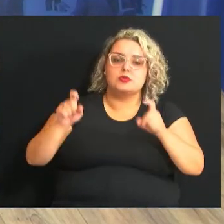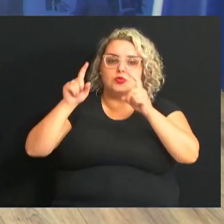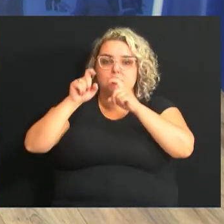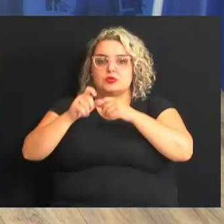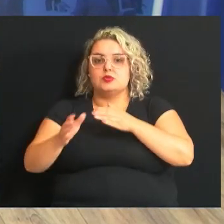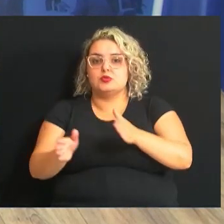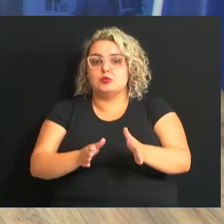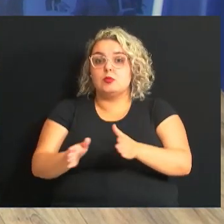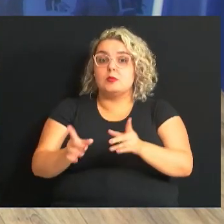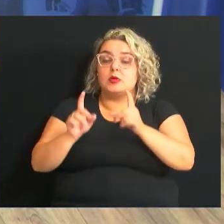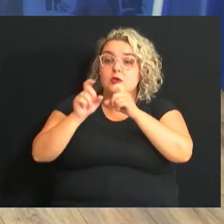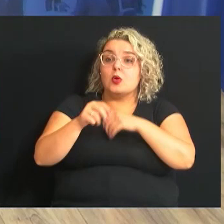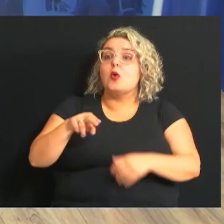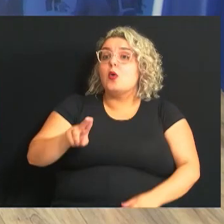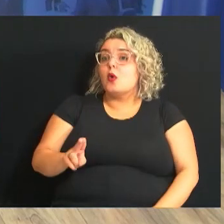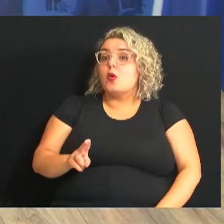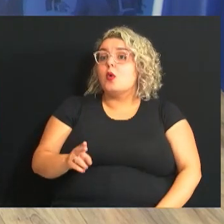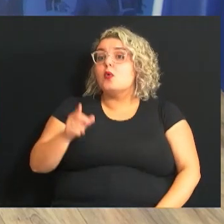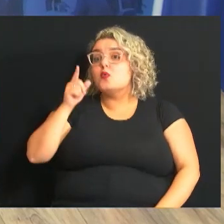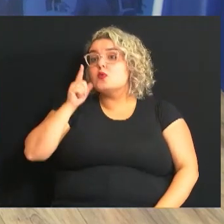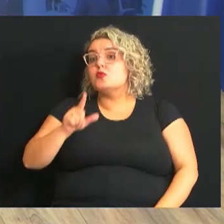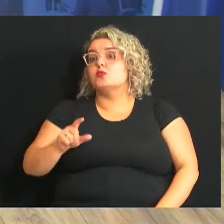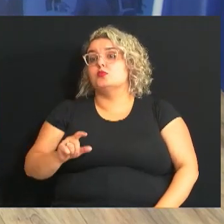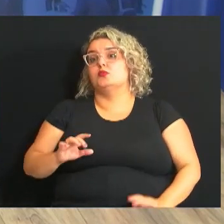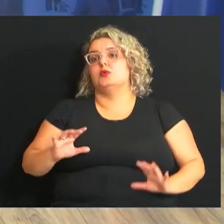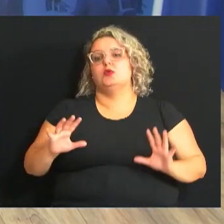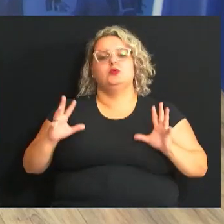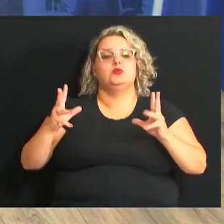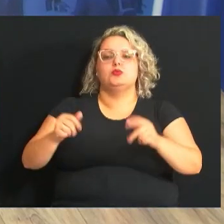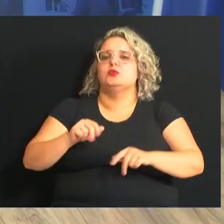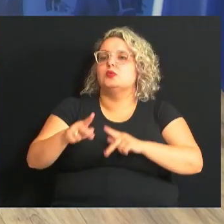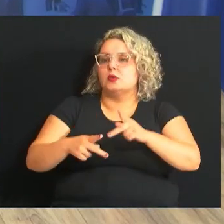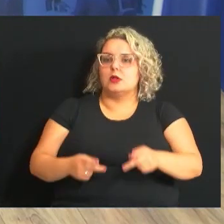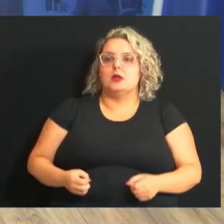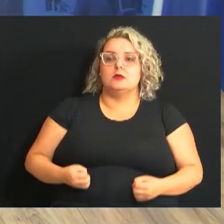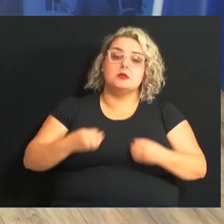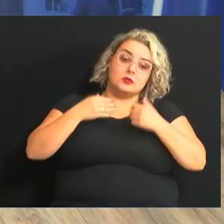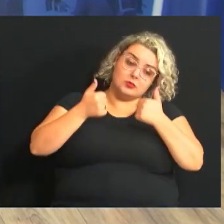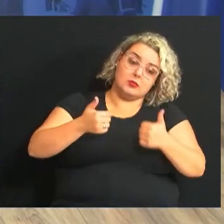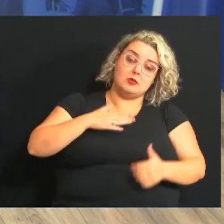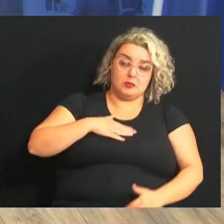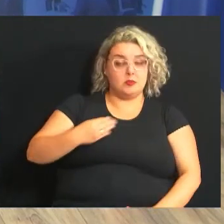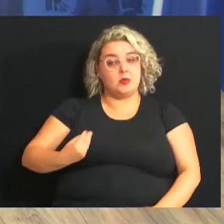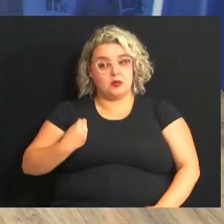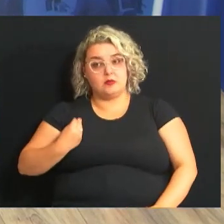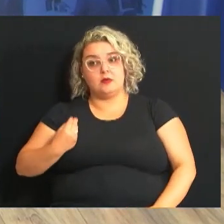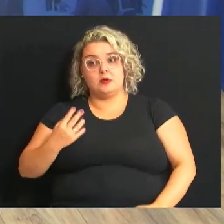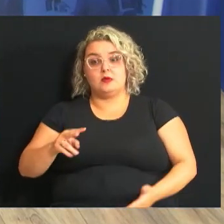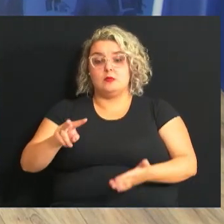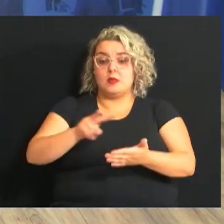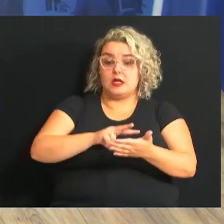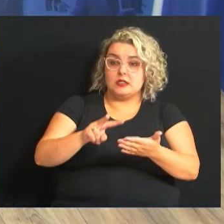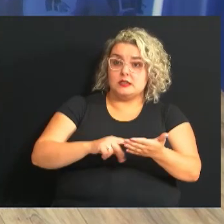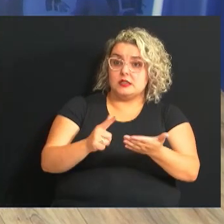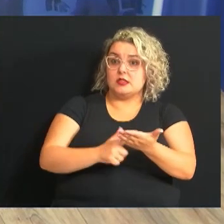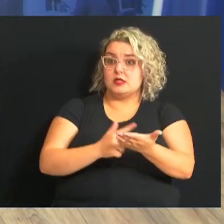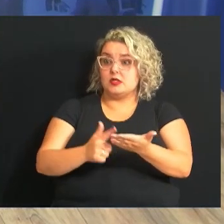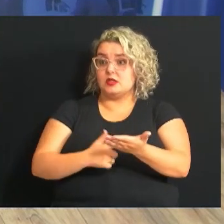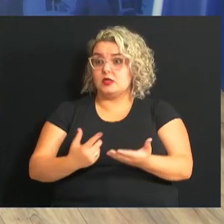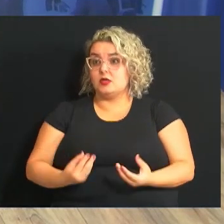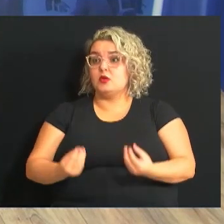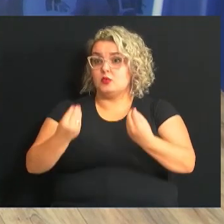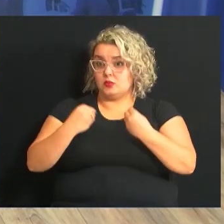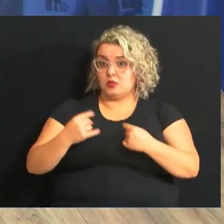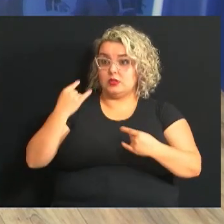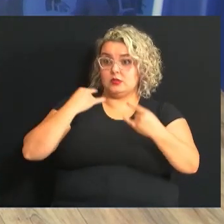difícil, ou ele consegue abranger todos os públicos? Tá tudo bem para minha vida, mas li este livro e ele me deu uma